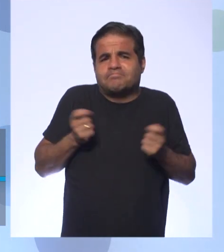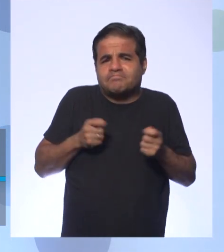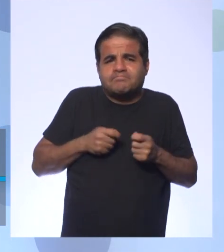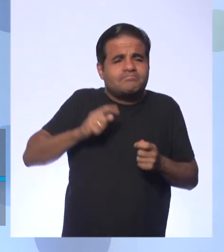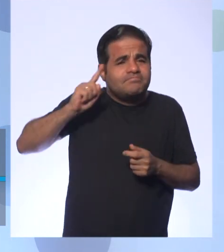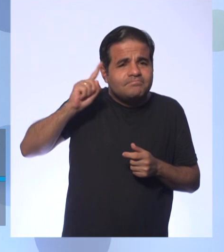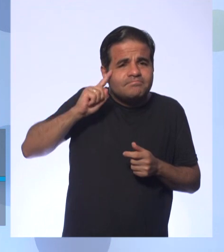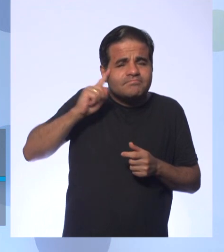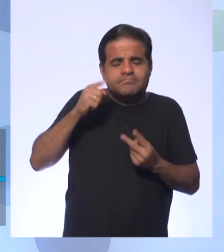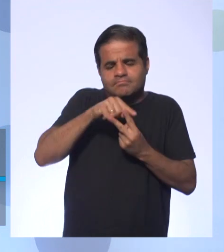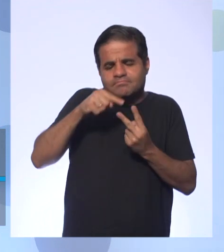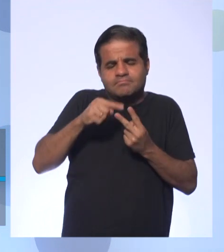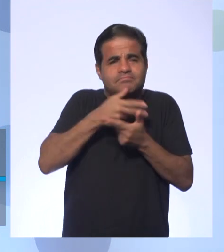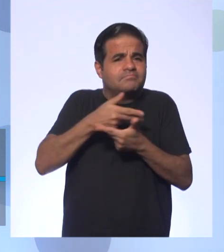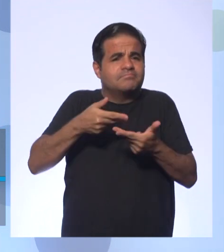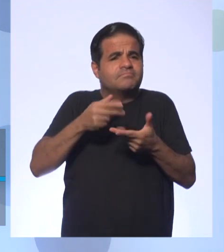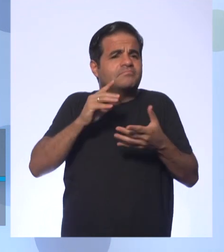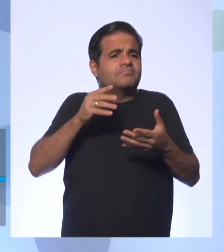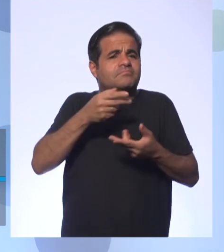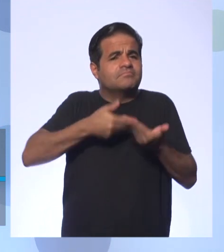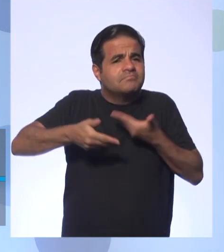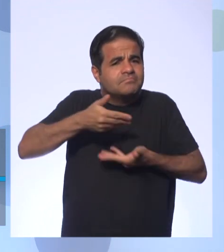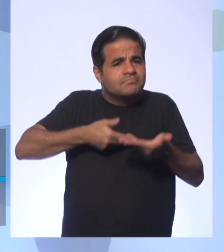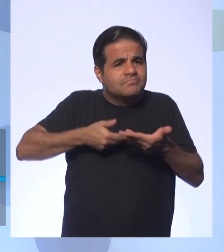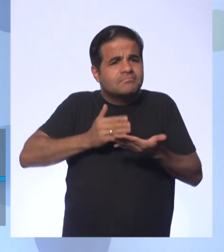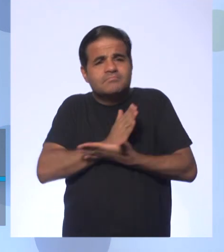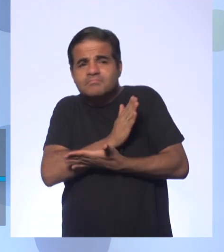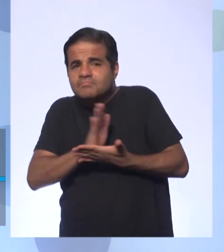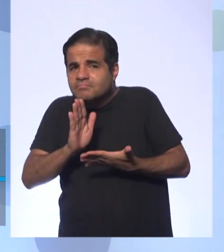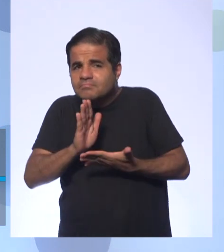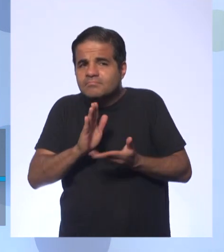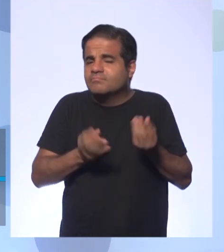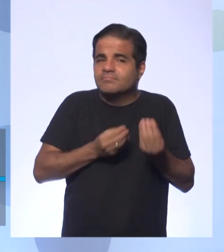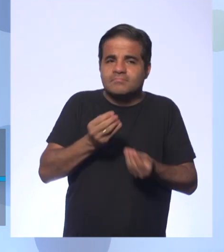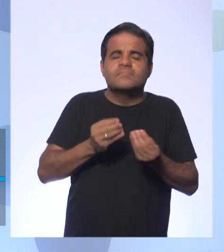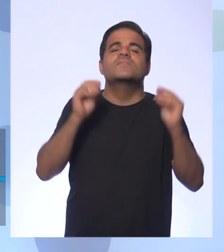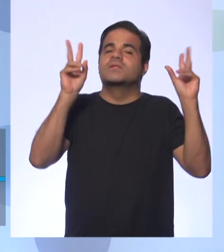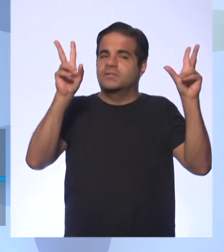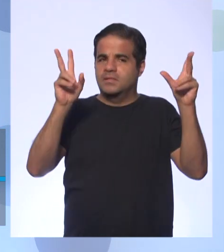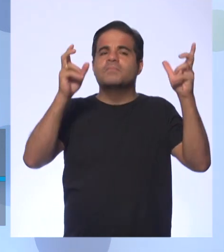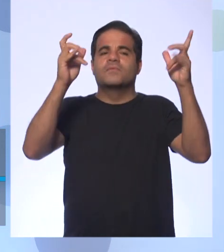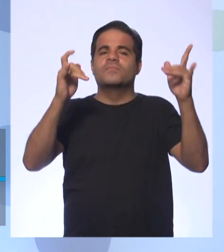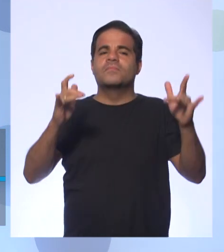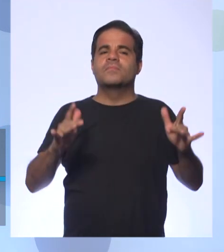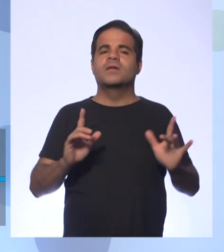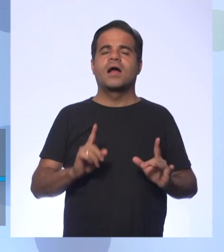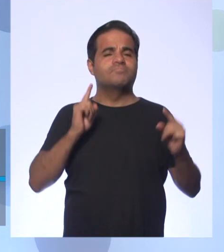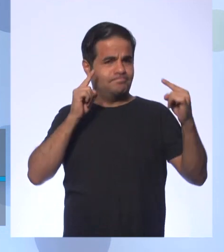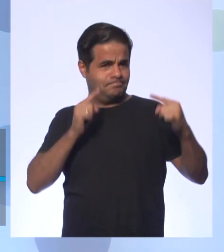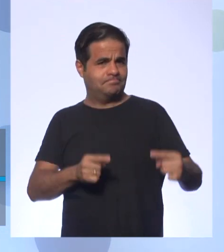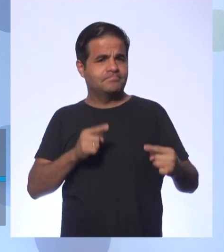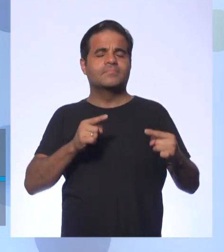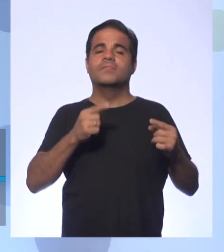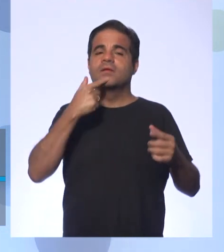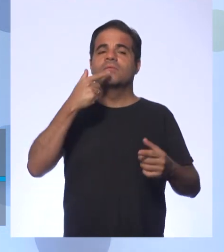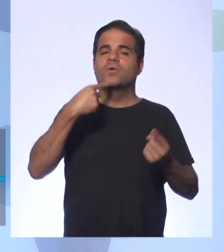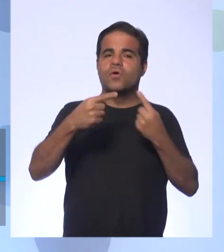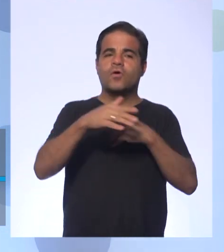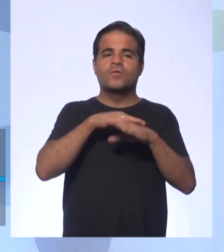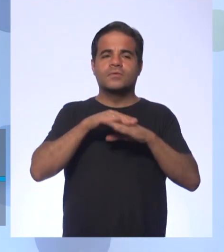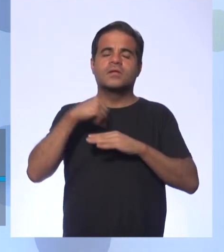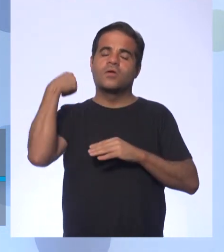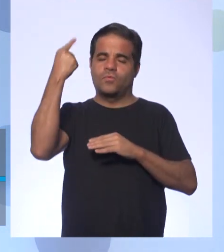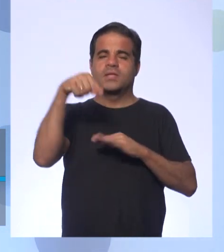pensar estas duas coisas juntas, separadas? Talvez vamos abordar esse tema, vamos enfrentar este tema